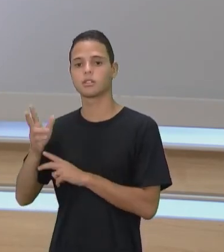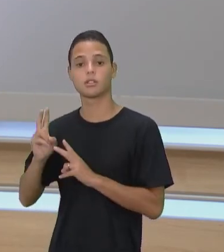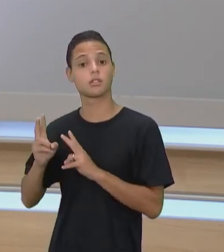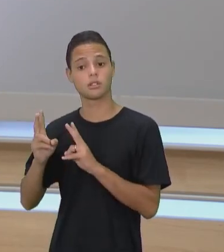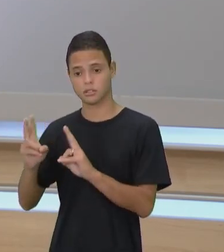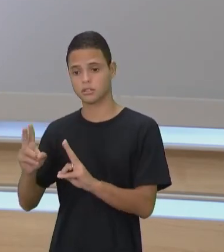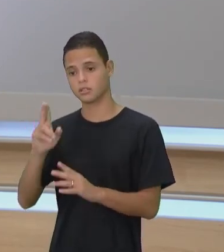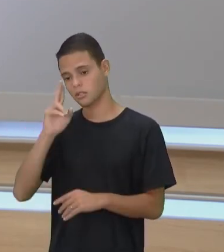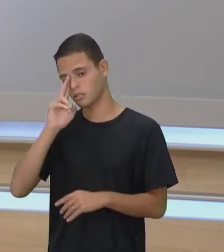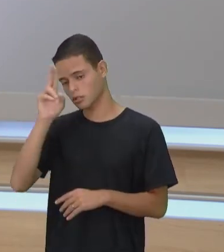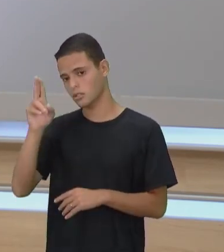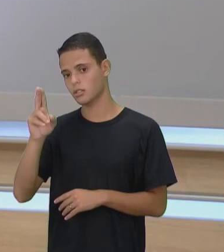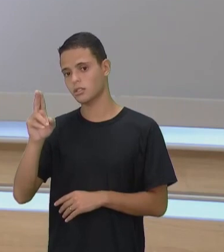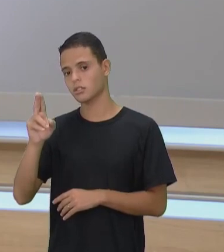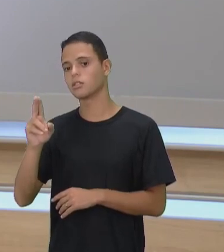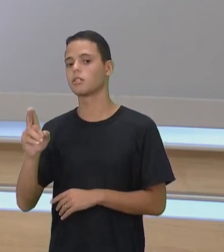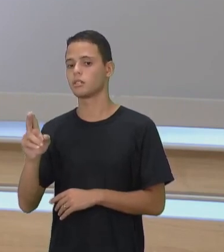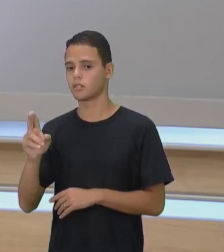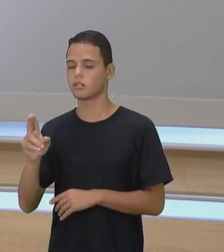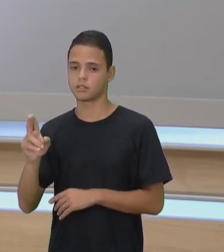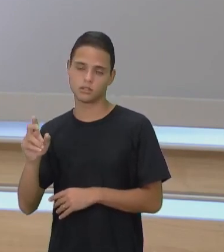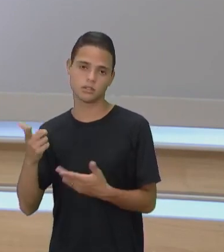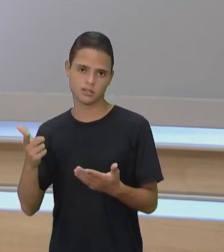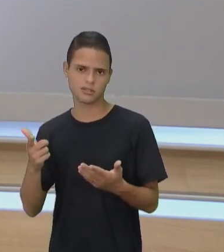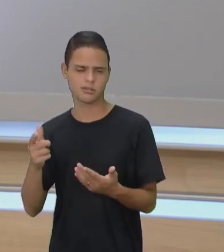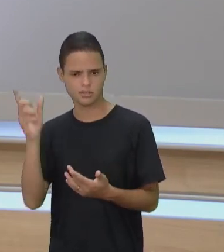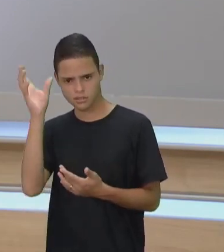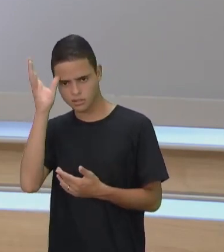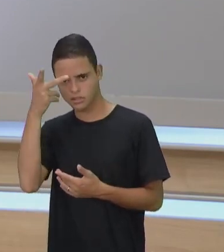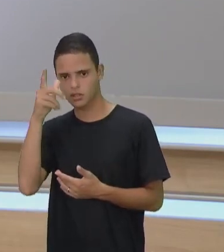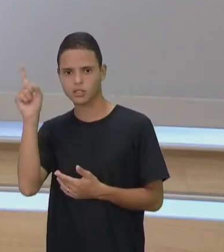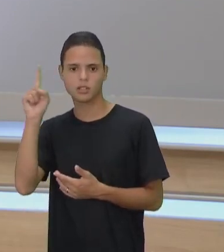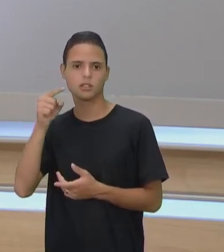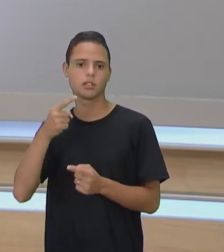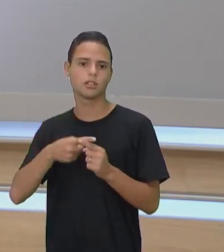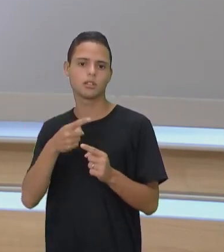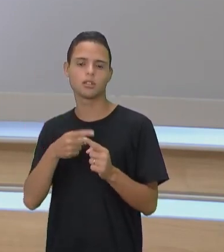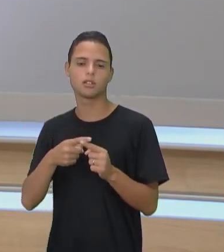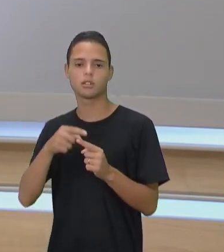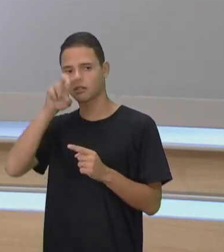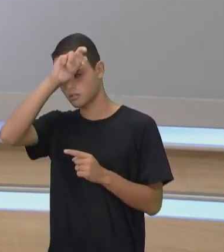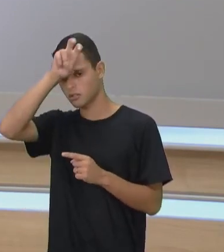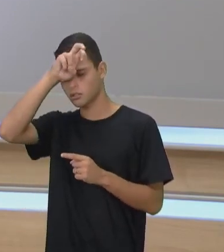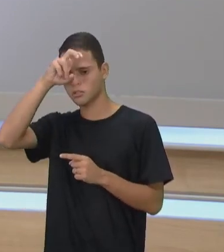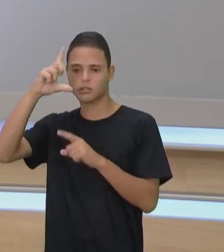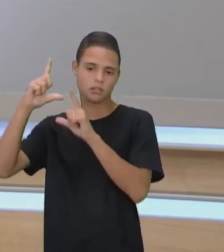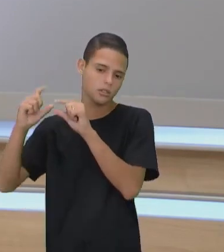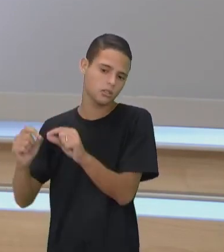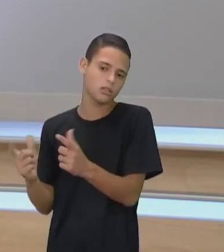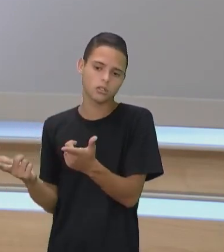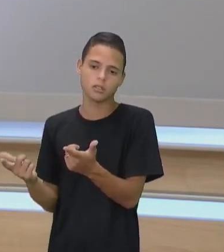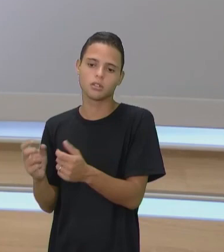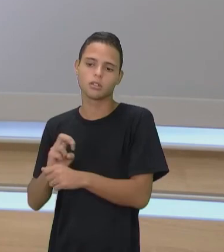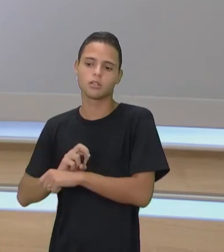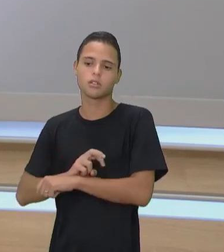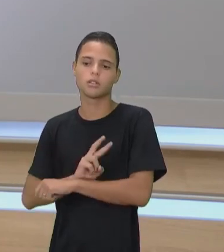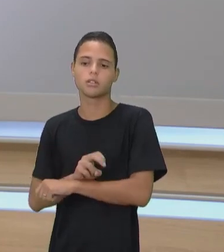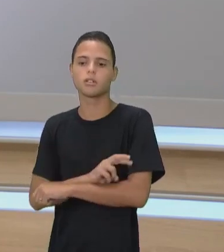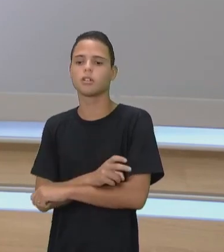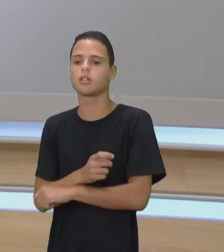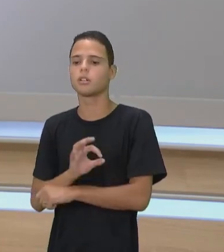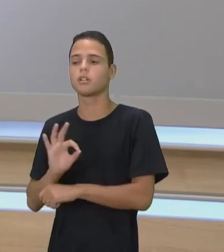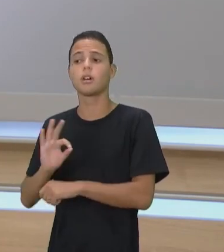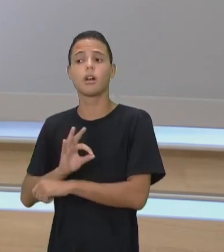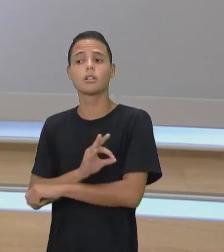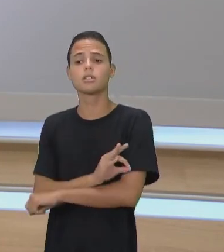muito problemática e não é uma solução porque você deixa de ter insetos. Então, a gente tem essas opções, mas se a gente